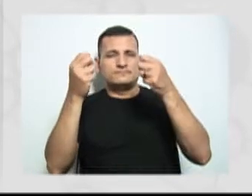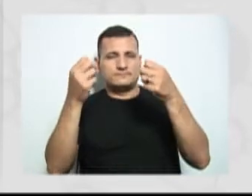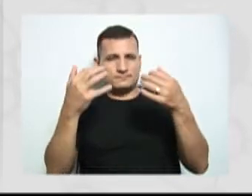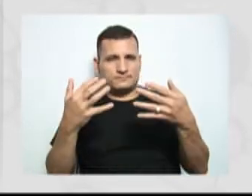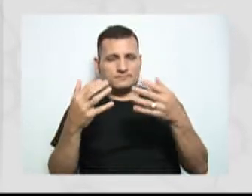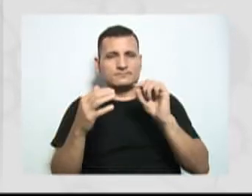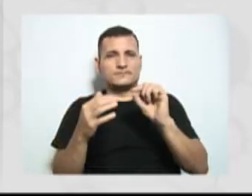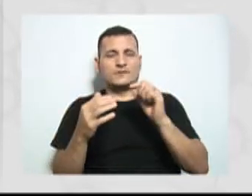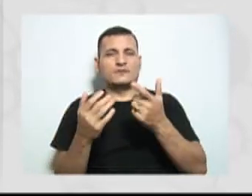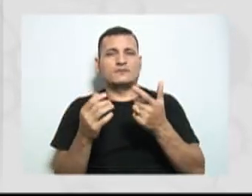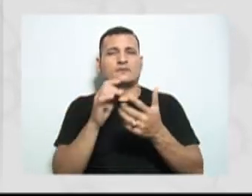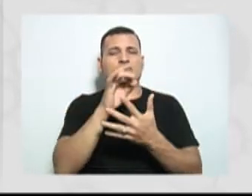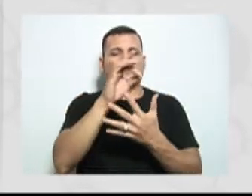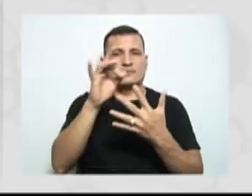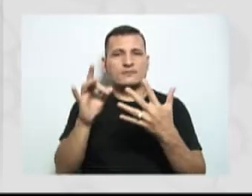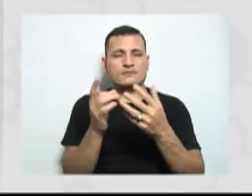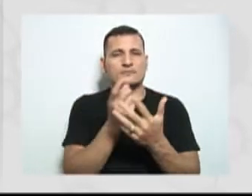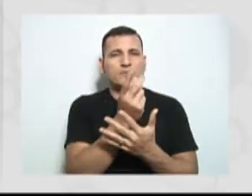de unidades a serem